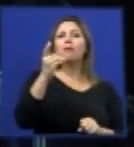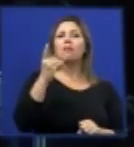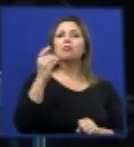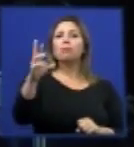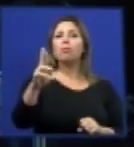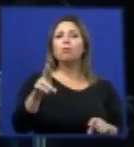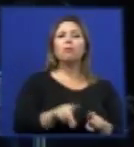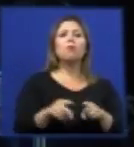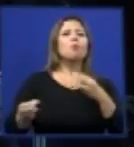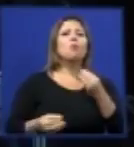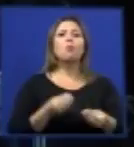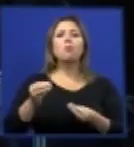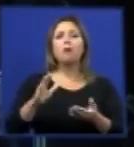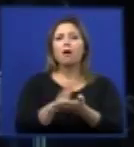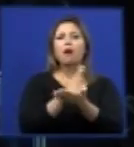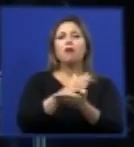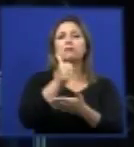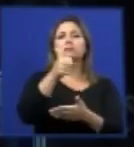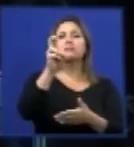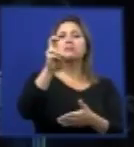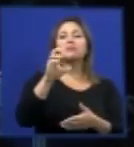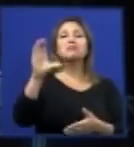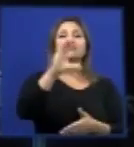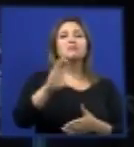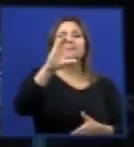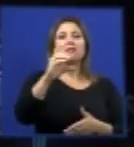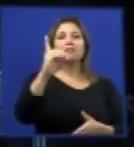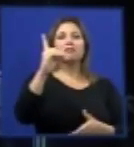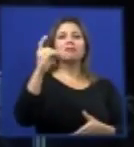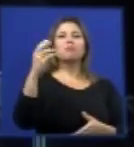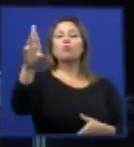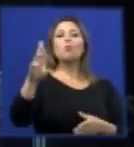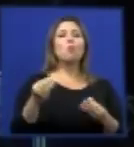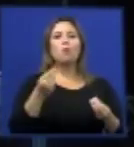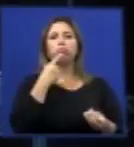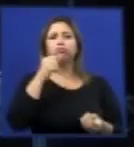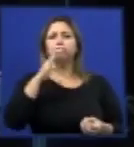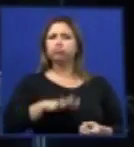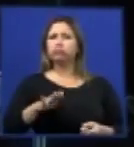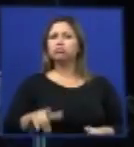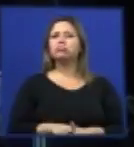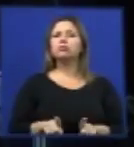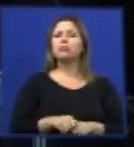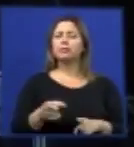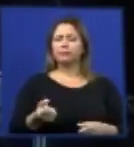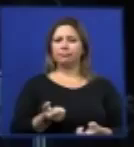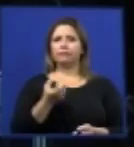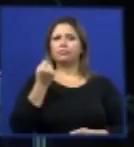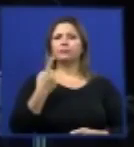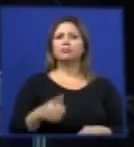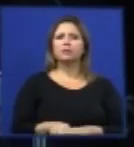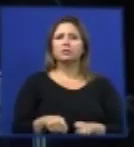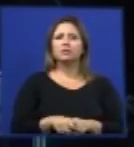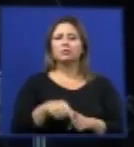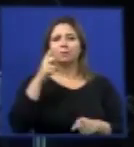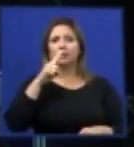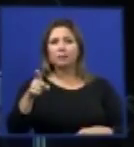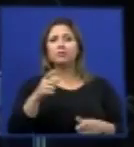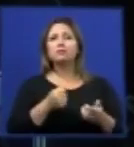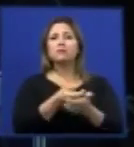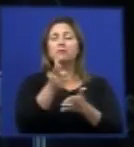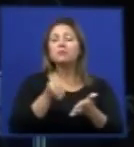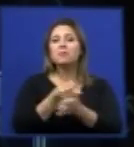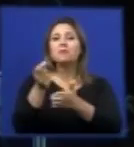casos a 15 CAV de dólar a prática de preços deprimidos ele tem um impacto direto na arrecadação de